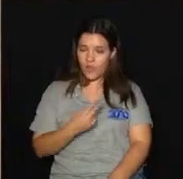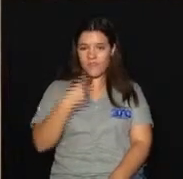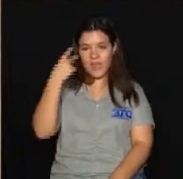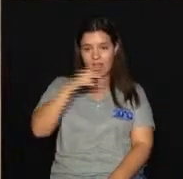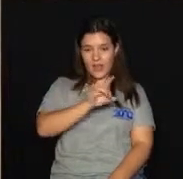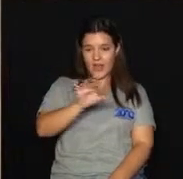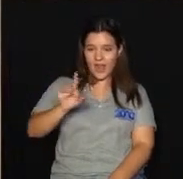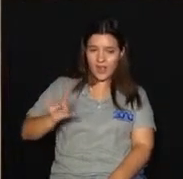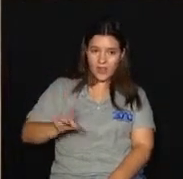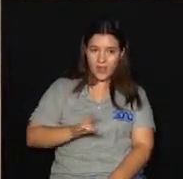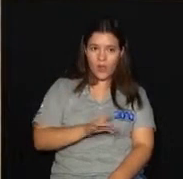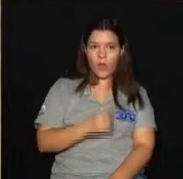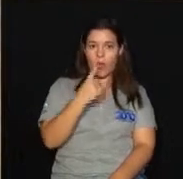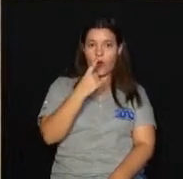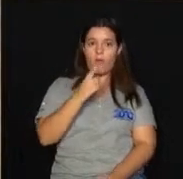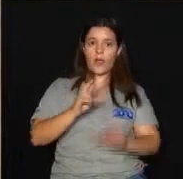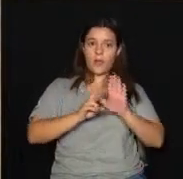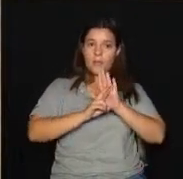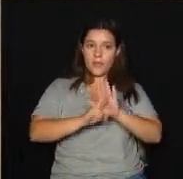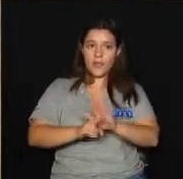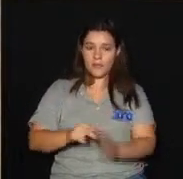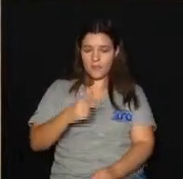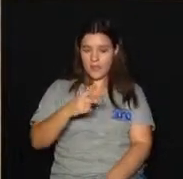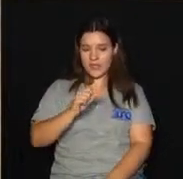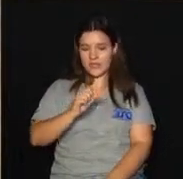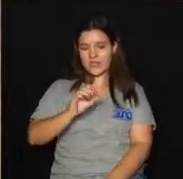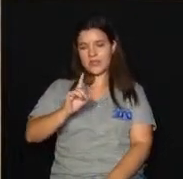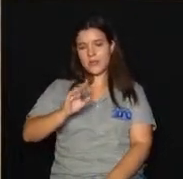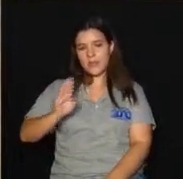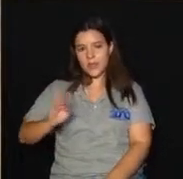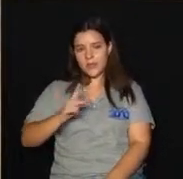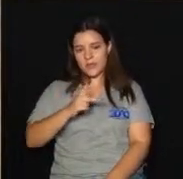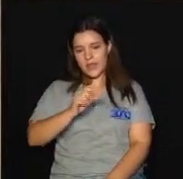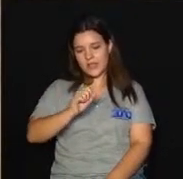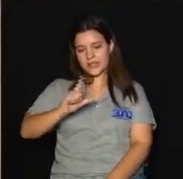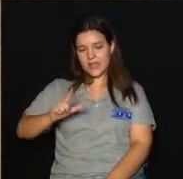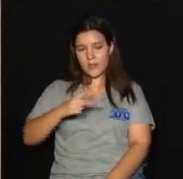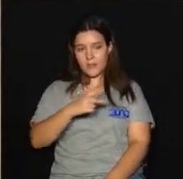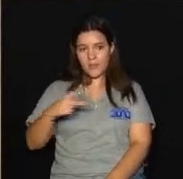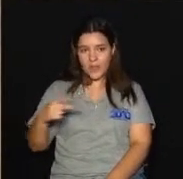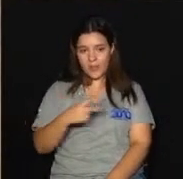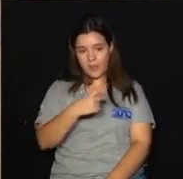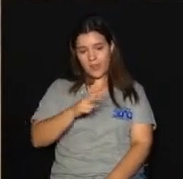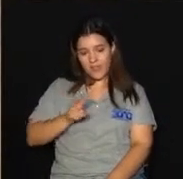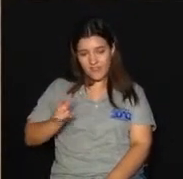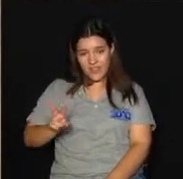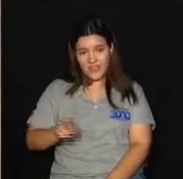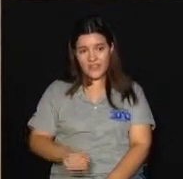com um representante aqui na Câmara, PSDB, PSL, PP, PV...